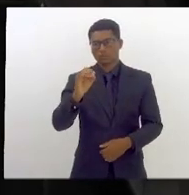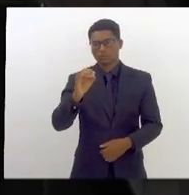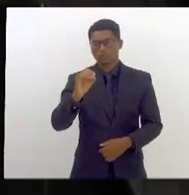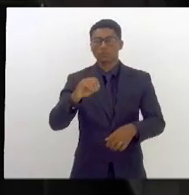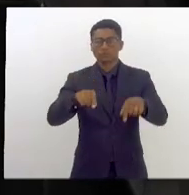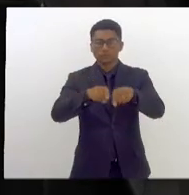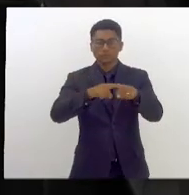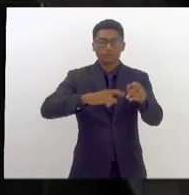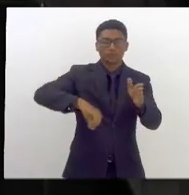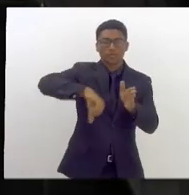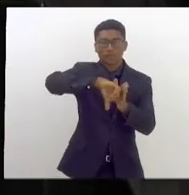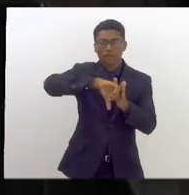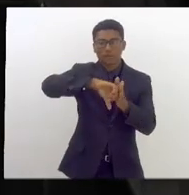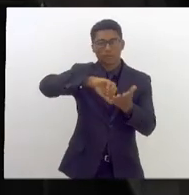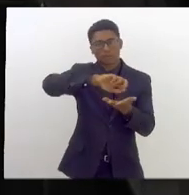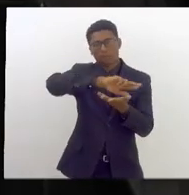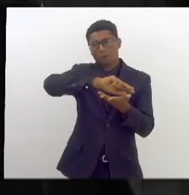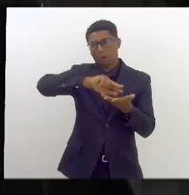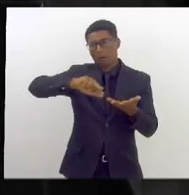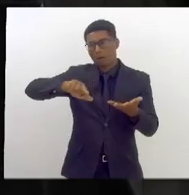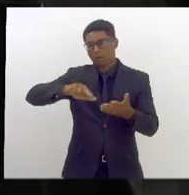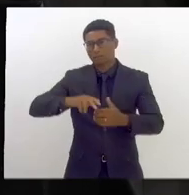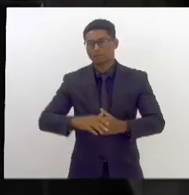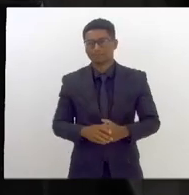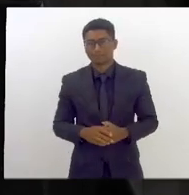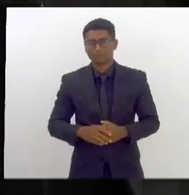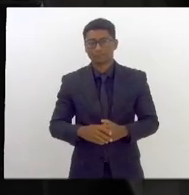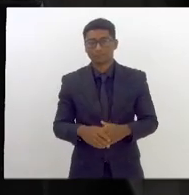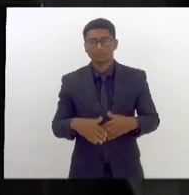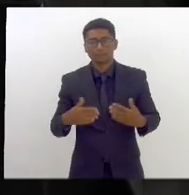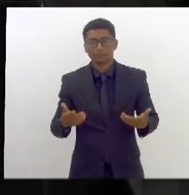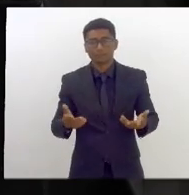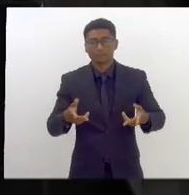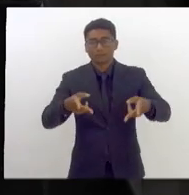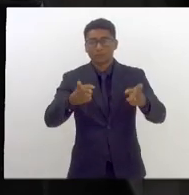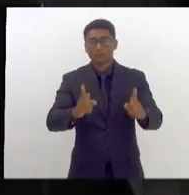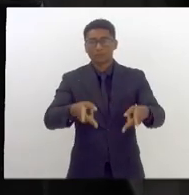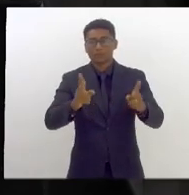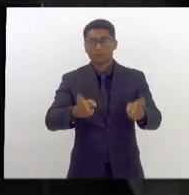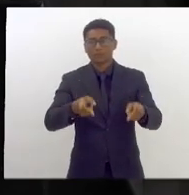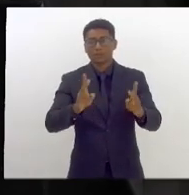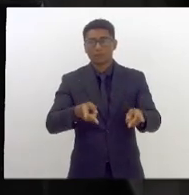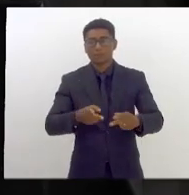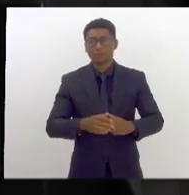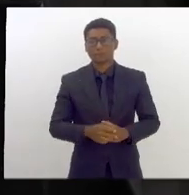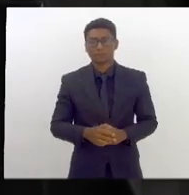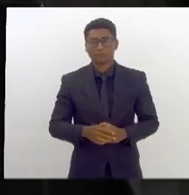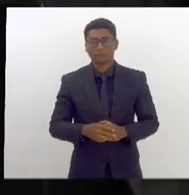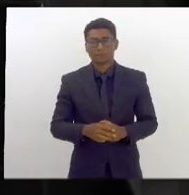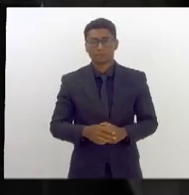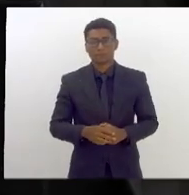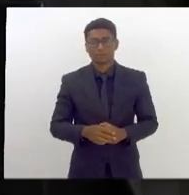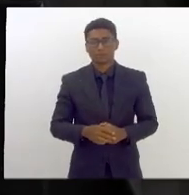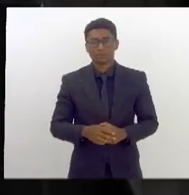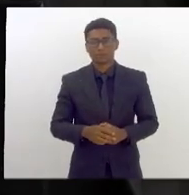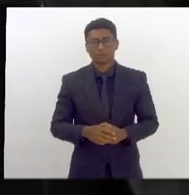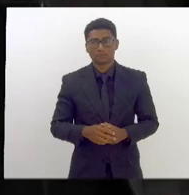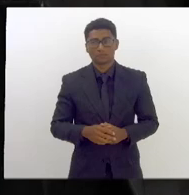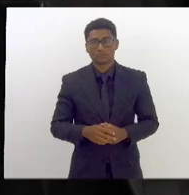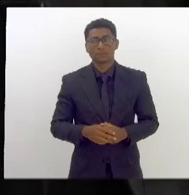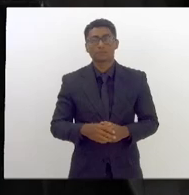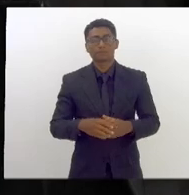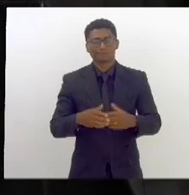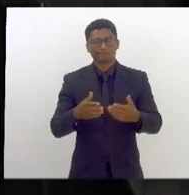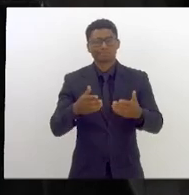derivados e sempre com a participação de ativa ativa de